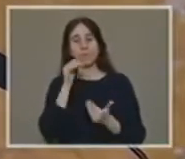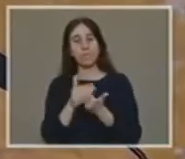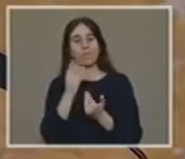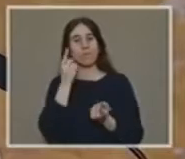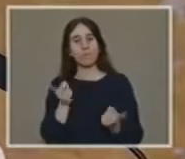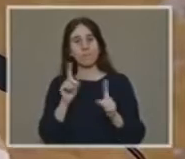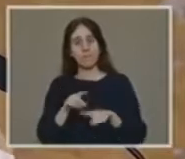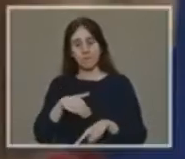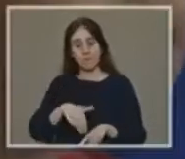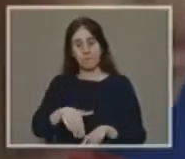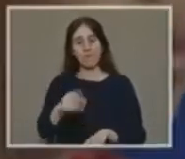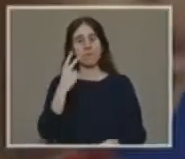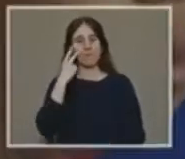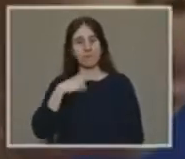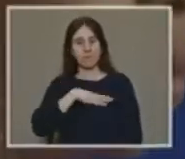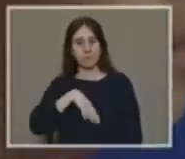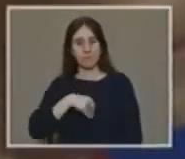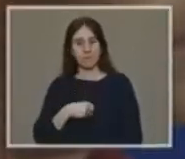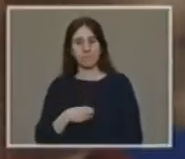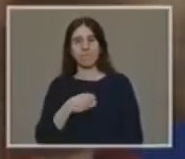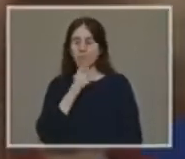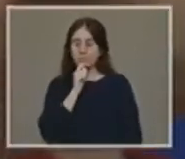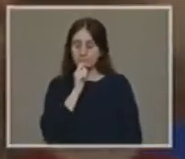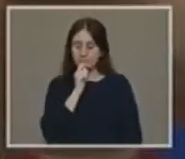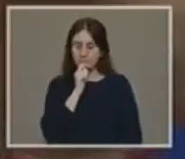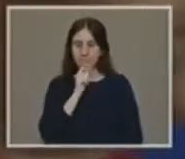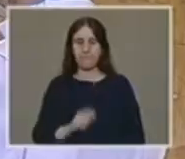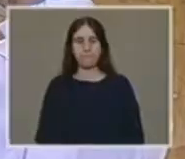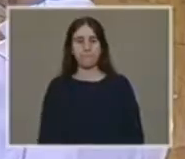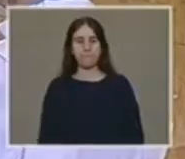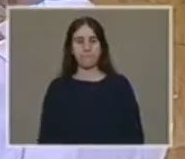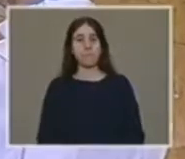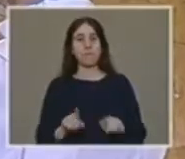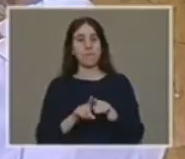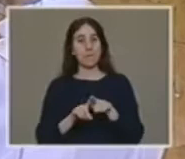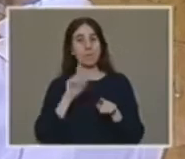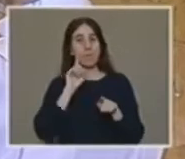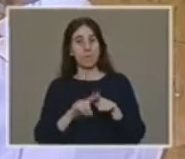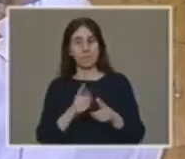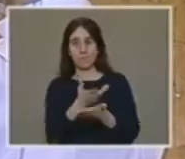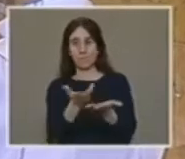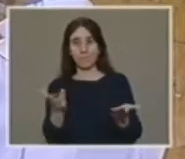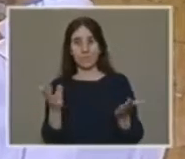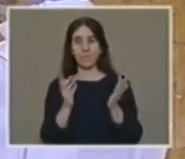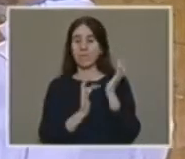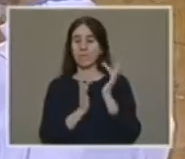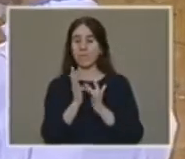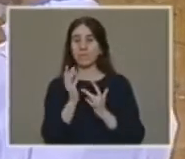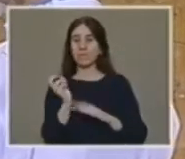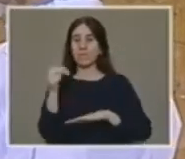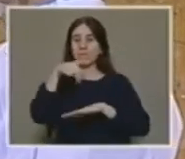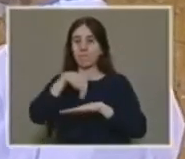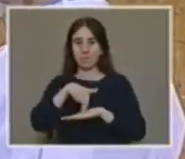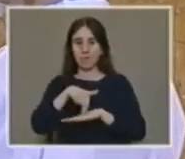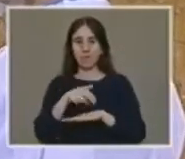mortos e a vida do mundo que há de vir. Amém. Irmãos e irmãs, a Cristo ressuscitado,